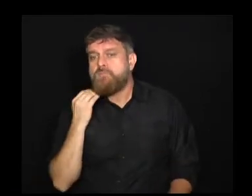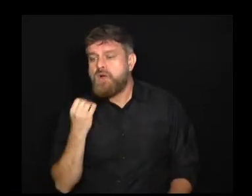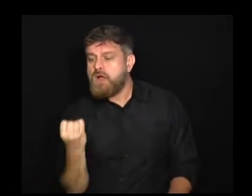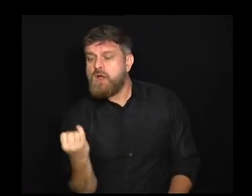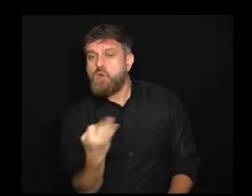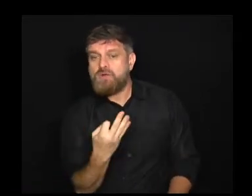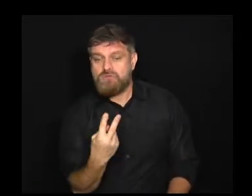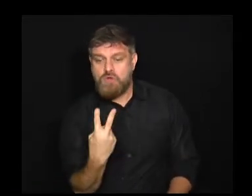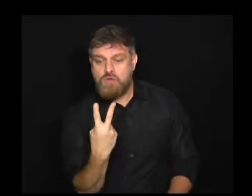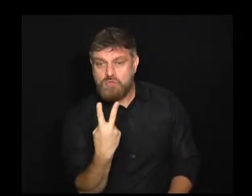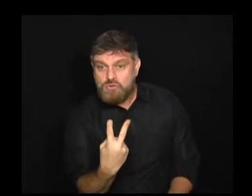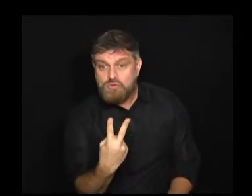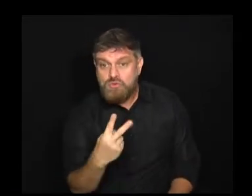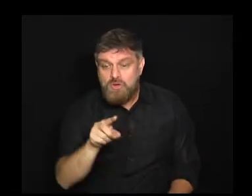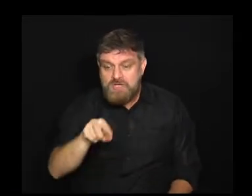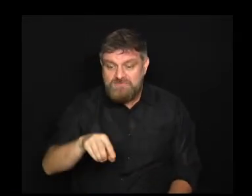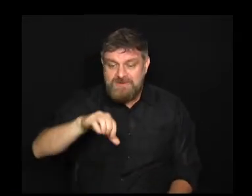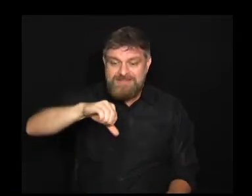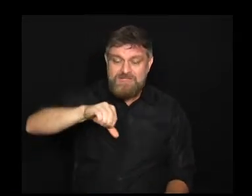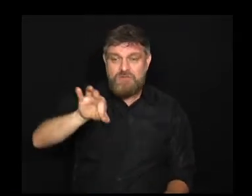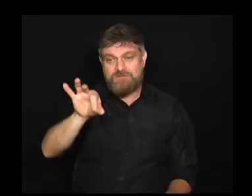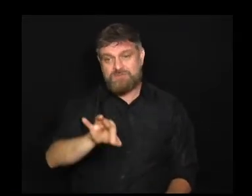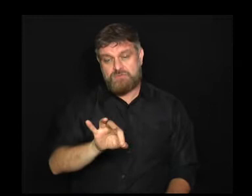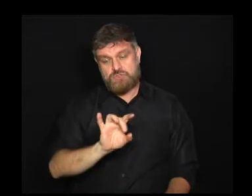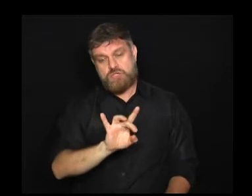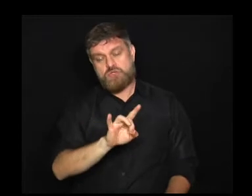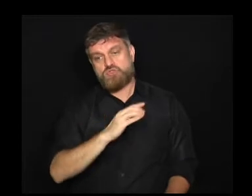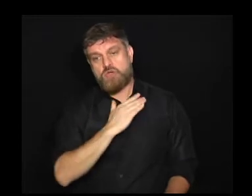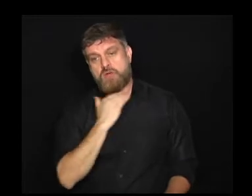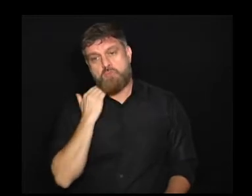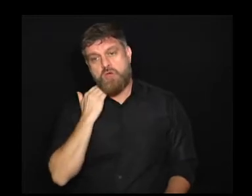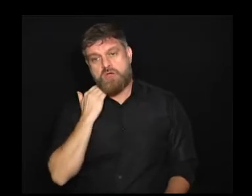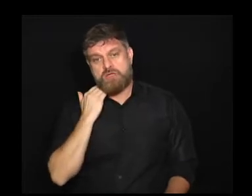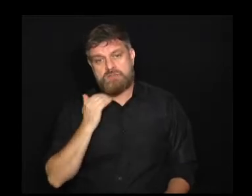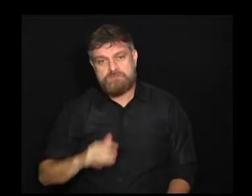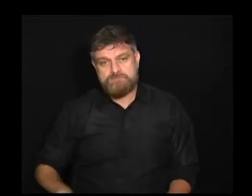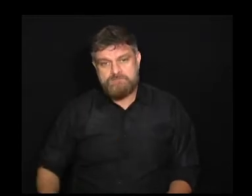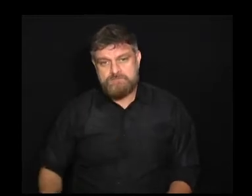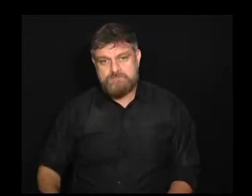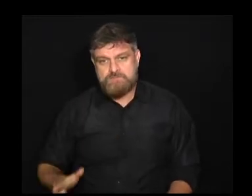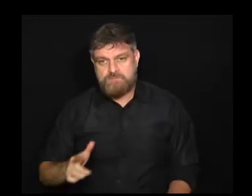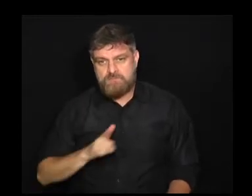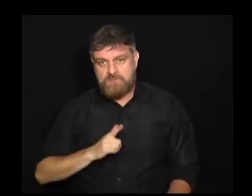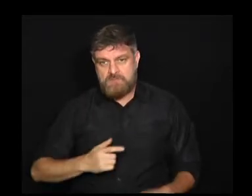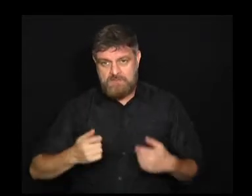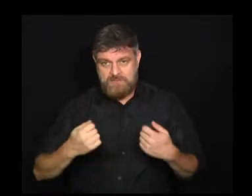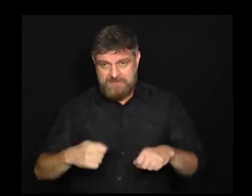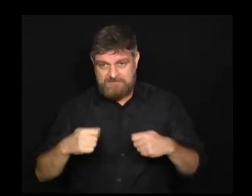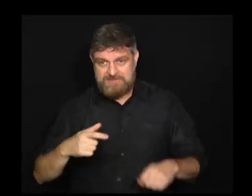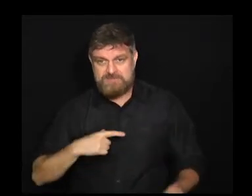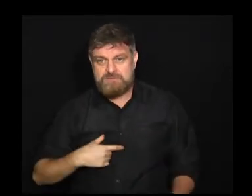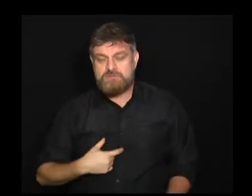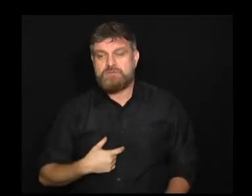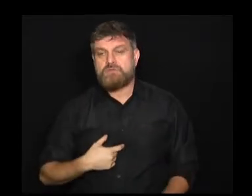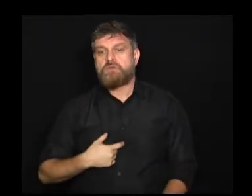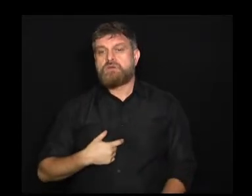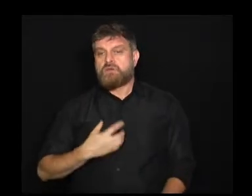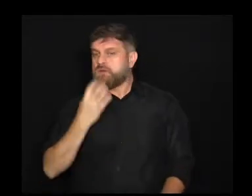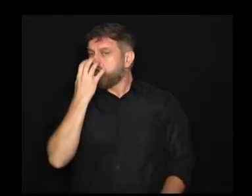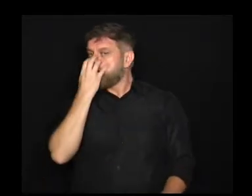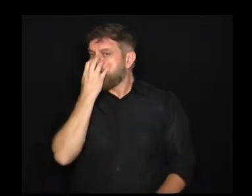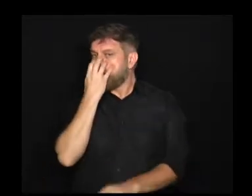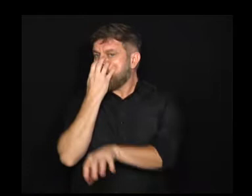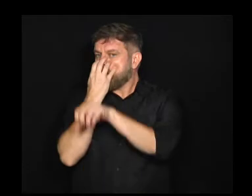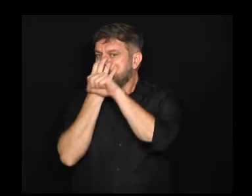de 2,9%. Né? Necessidade de ventilação mecânica, né, que é quando o paciente